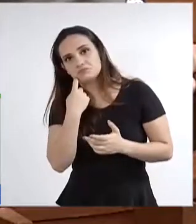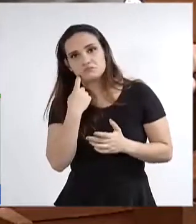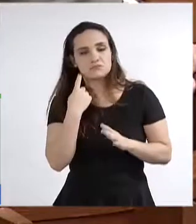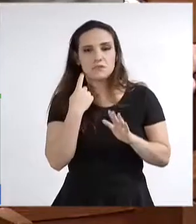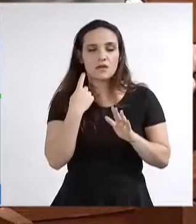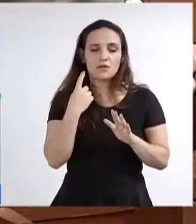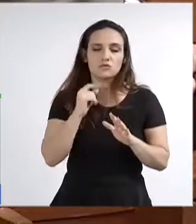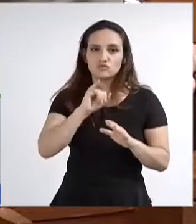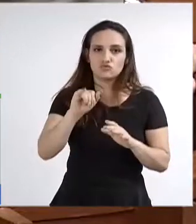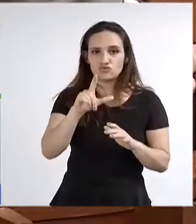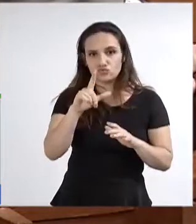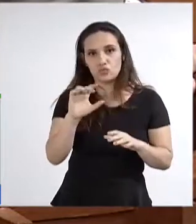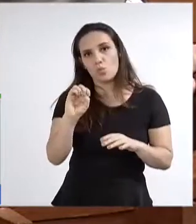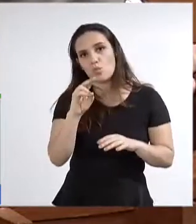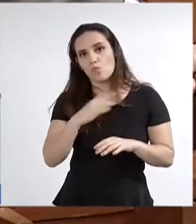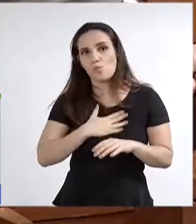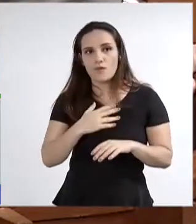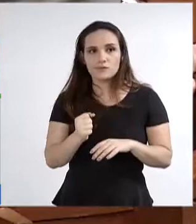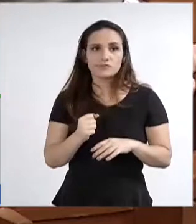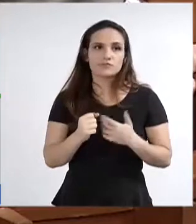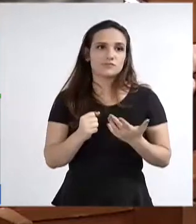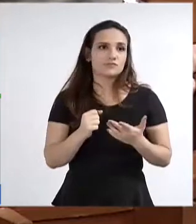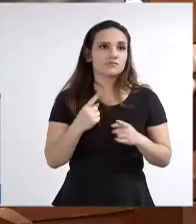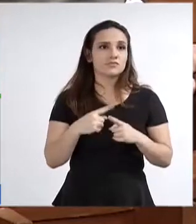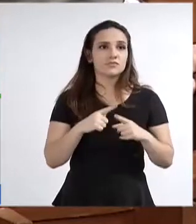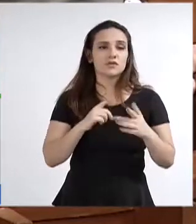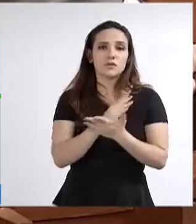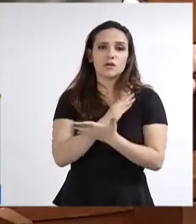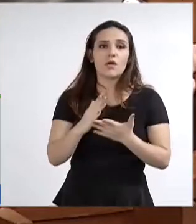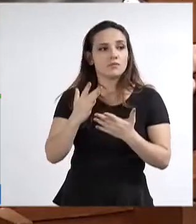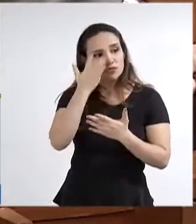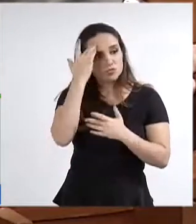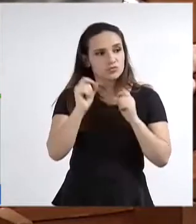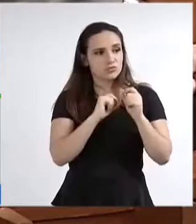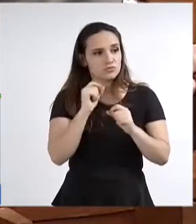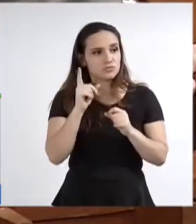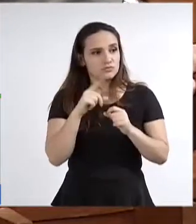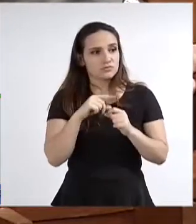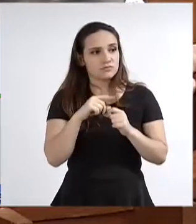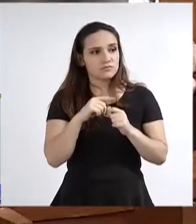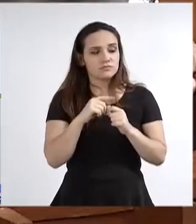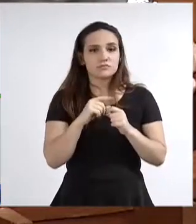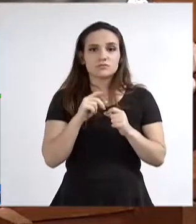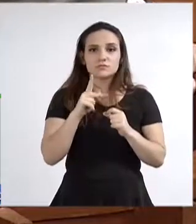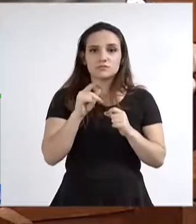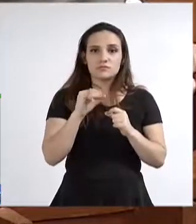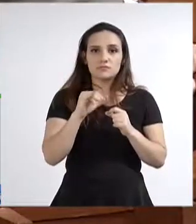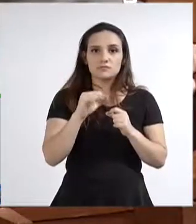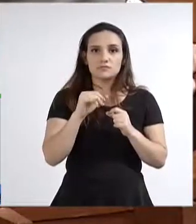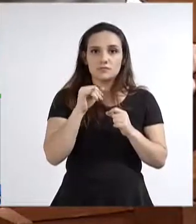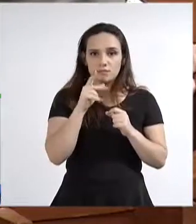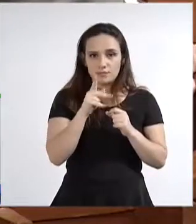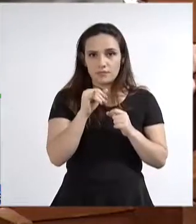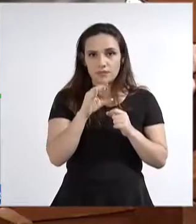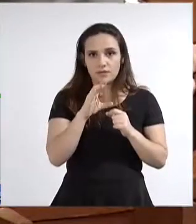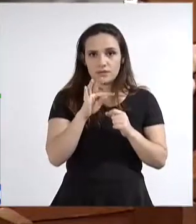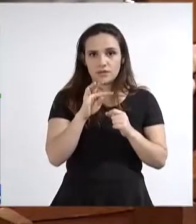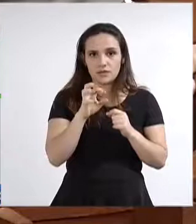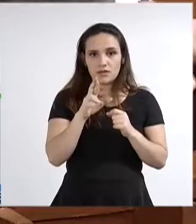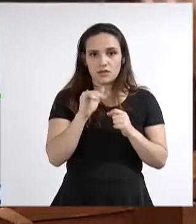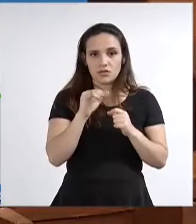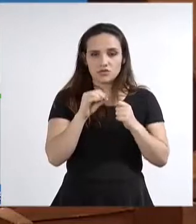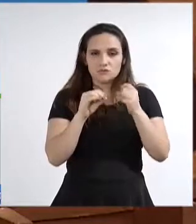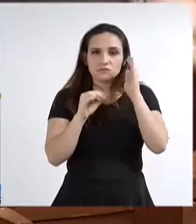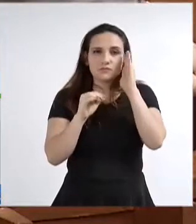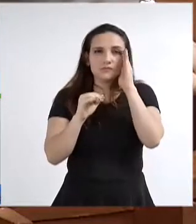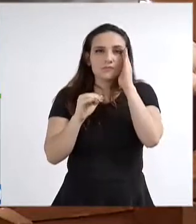e as pessoas têm necessidade e às vezes chega a ficar cega, porque o pterígio, ele ocupa a parte central do olho e a pessoa deixa